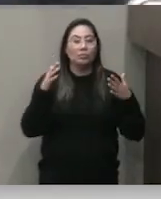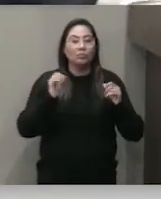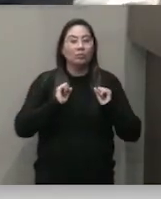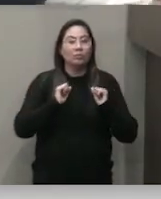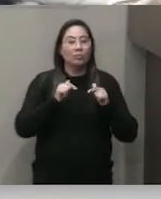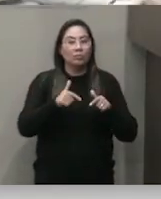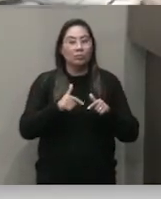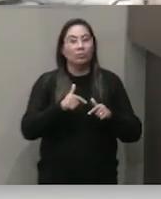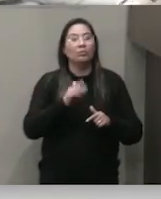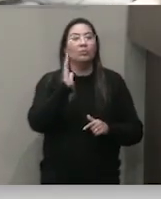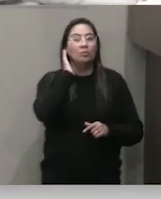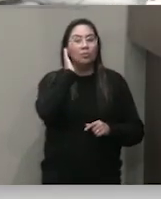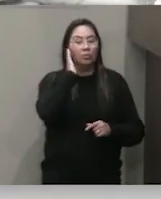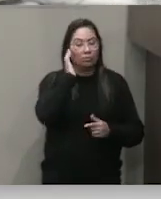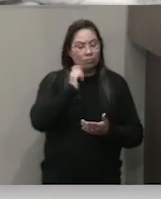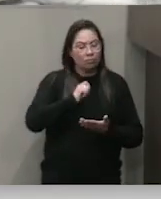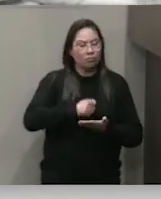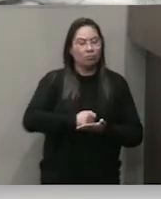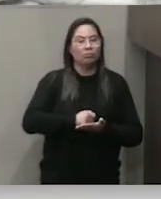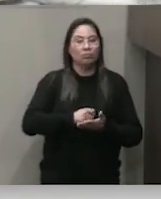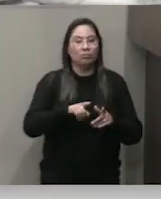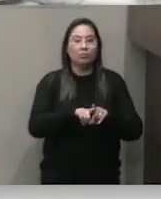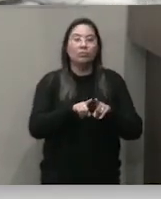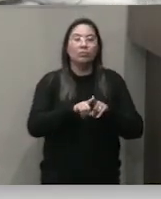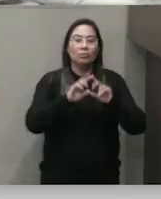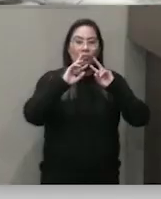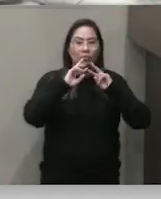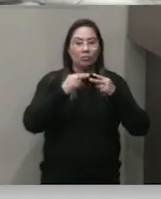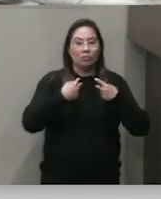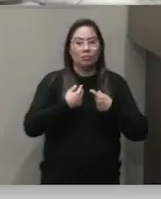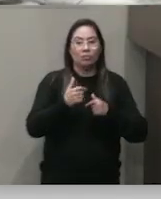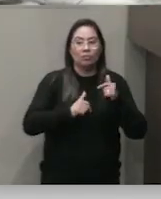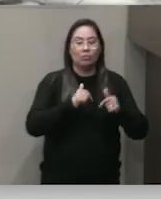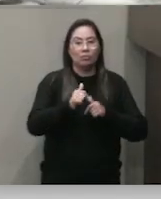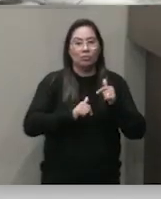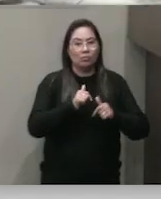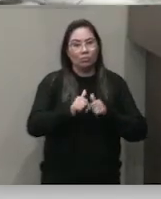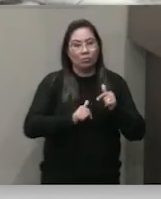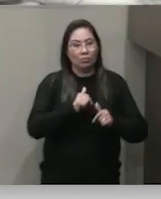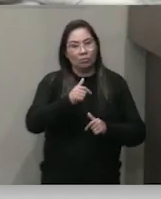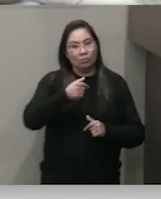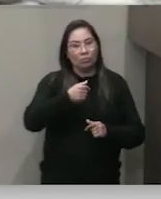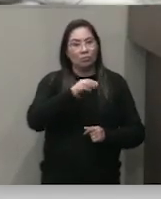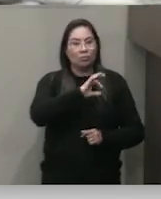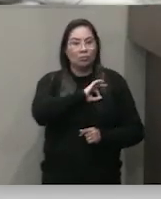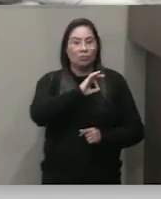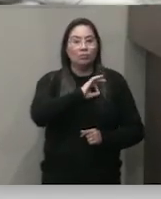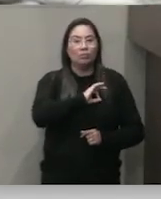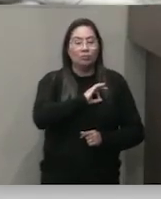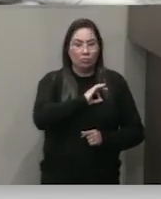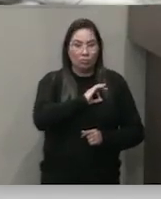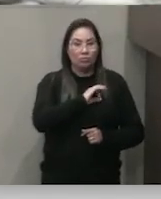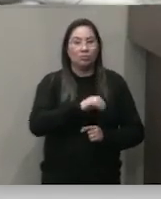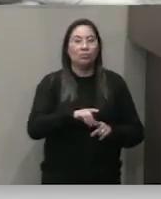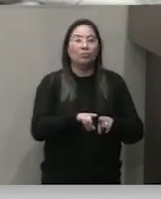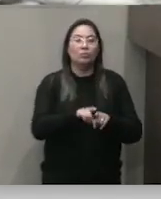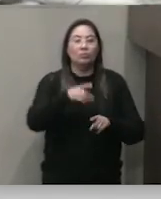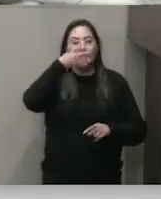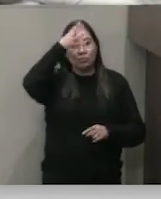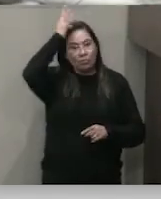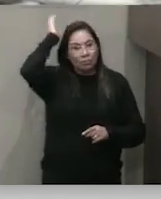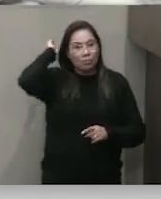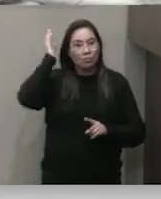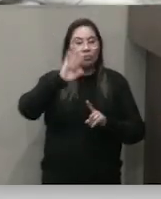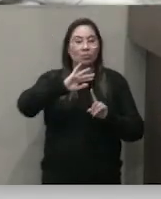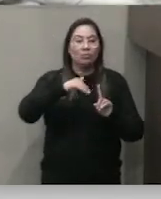atuação sempre firme e também sempre reconhecendo o trabalho da gloriosa Brigada Militar, que nem o senhor sempre diz, dos bombeiros, a homenagem que